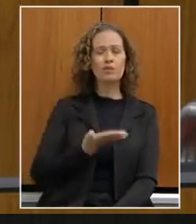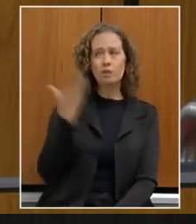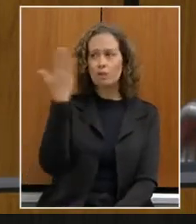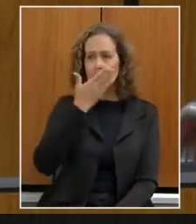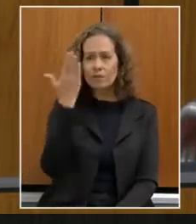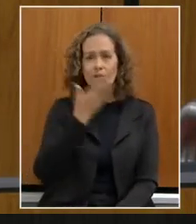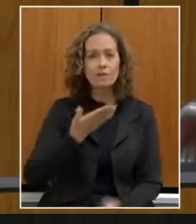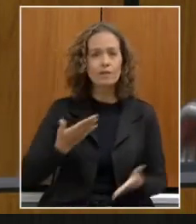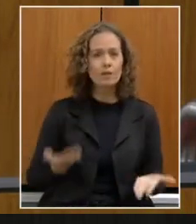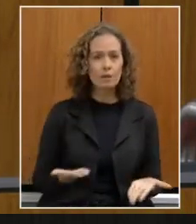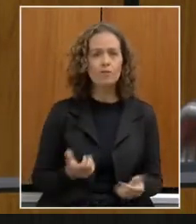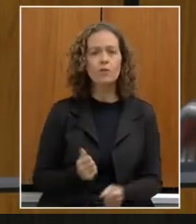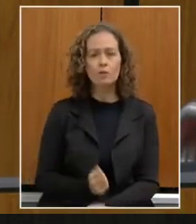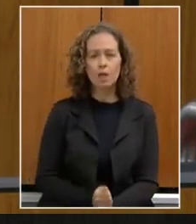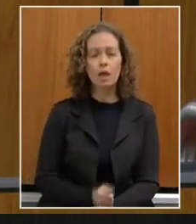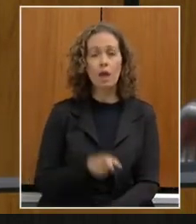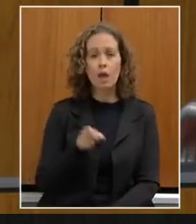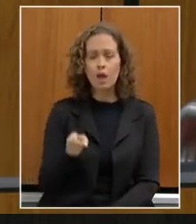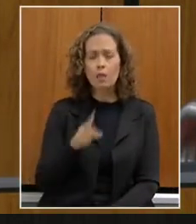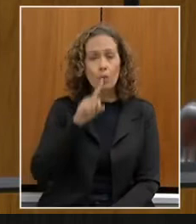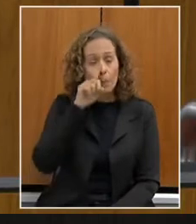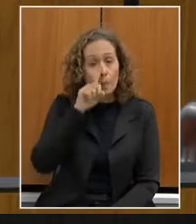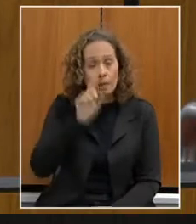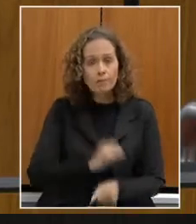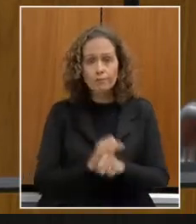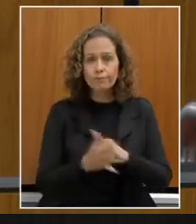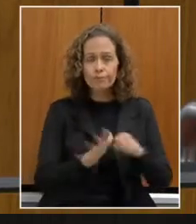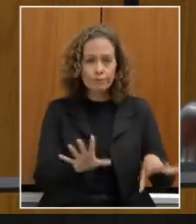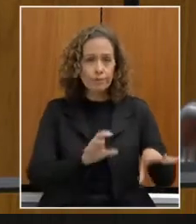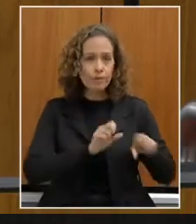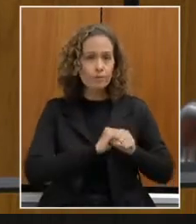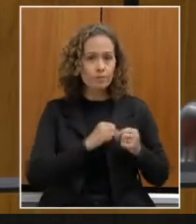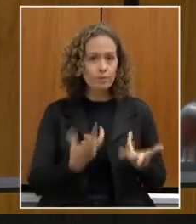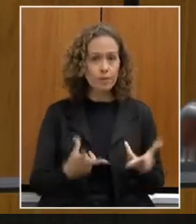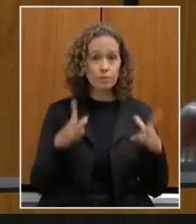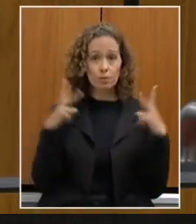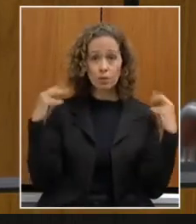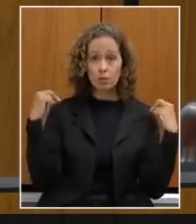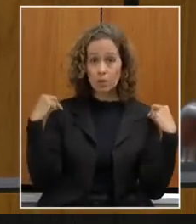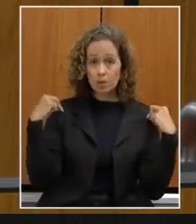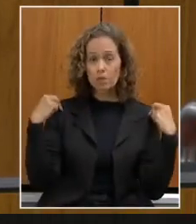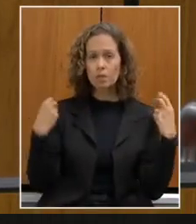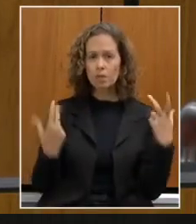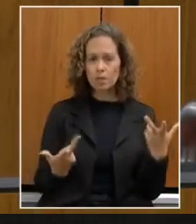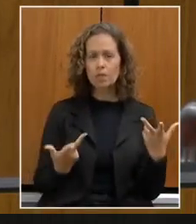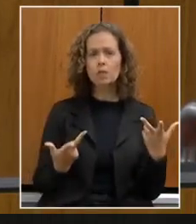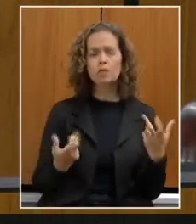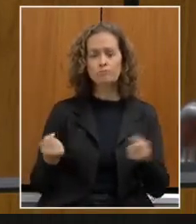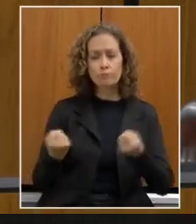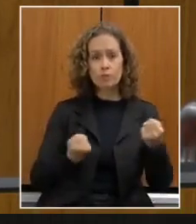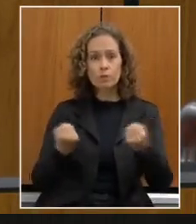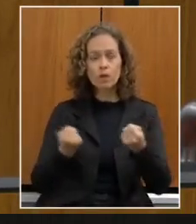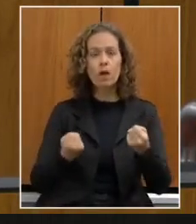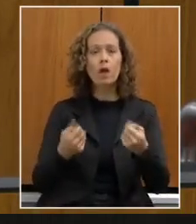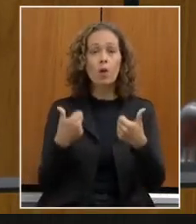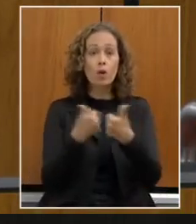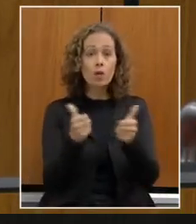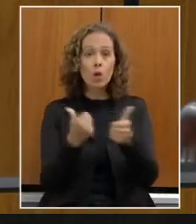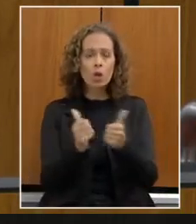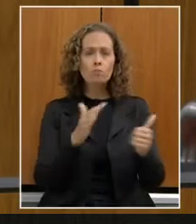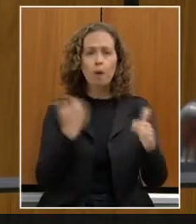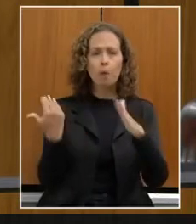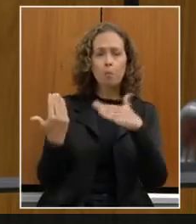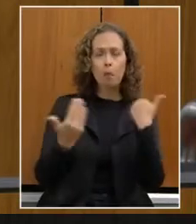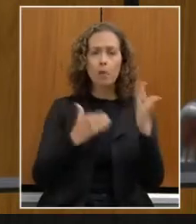vítima da pandemia no Brasil mortes de motoristas de caminhão e ônibus subiram mais de 400%